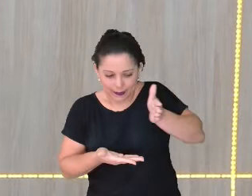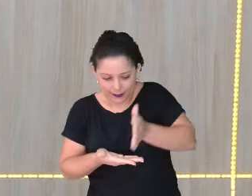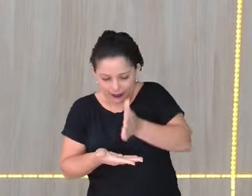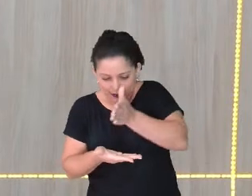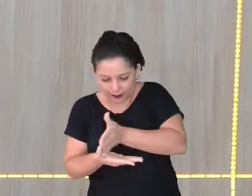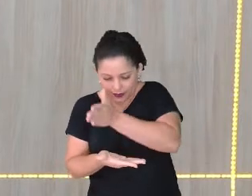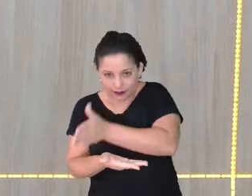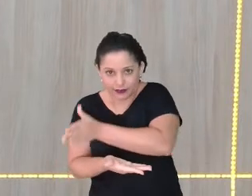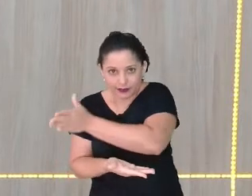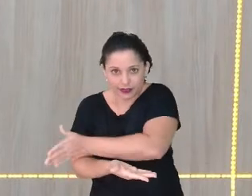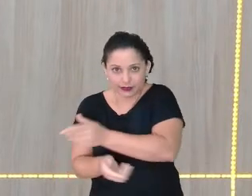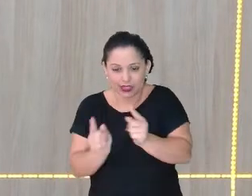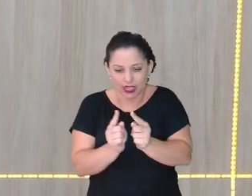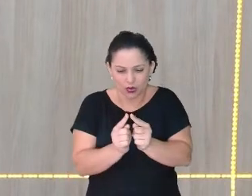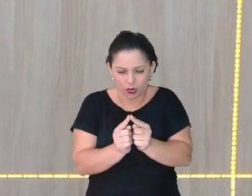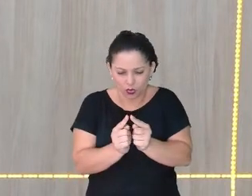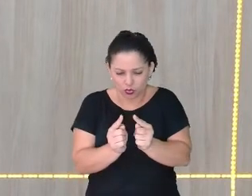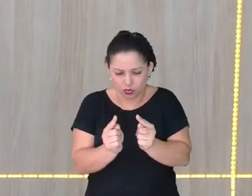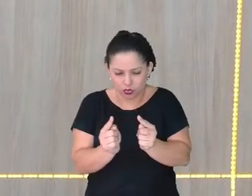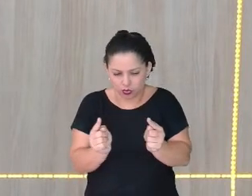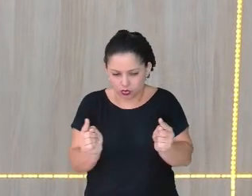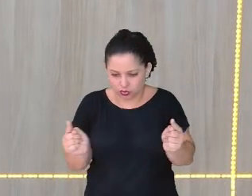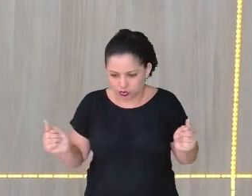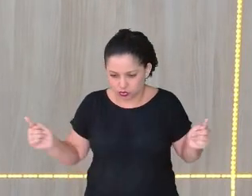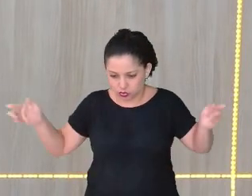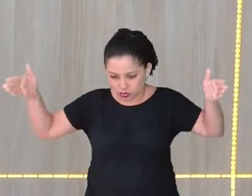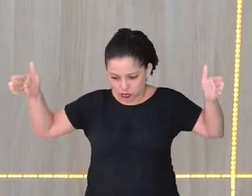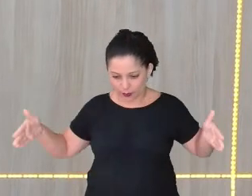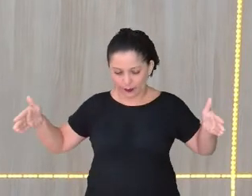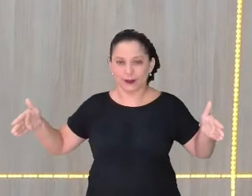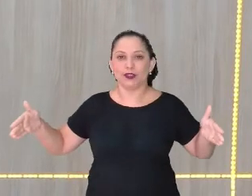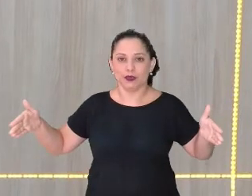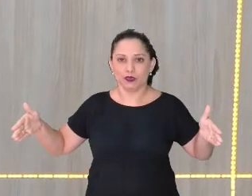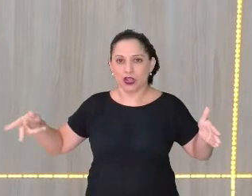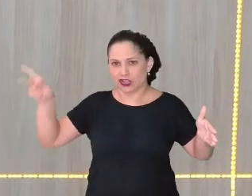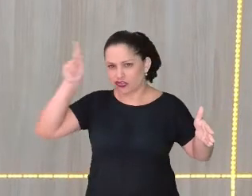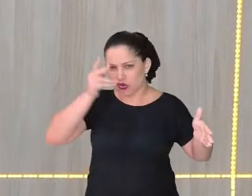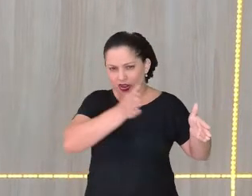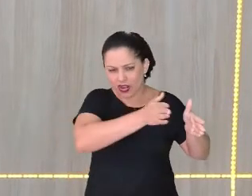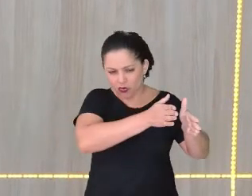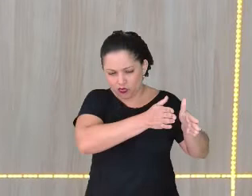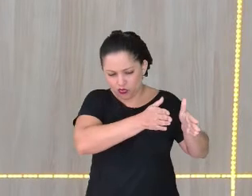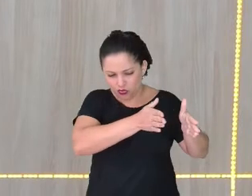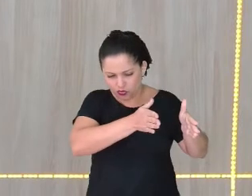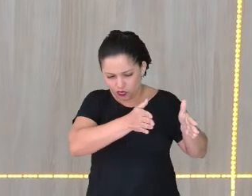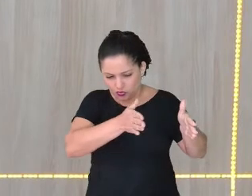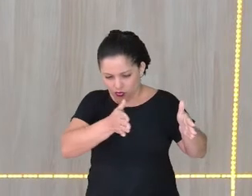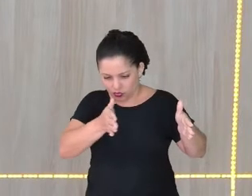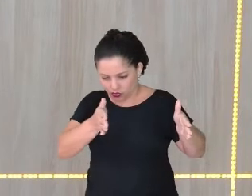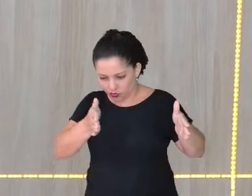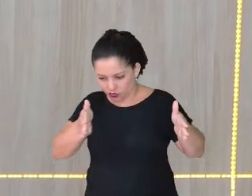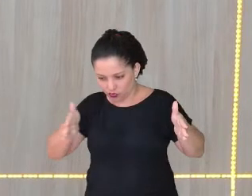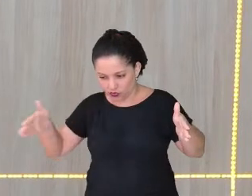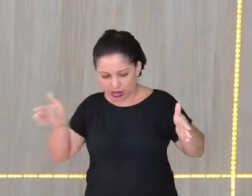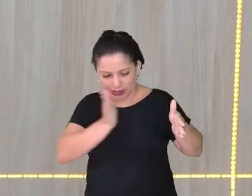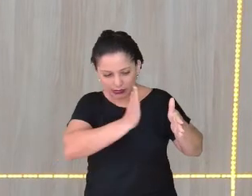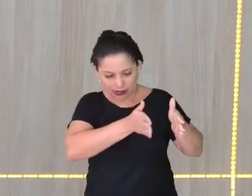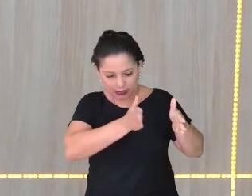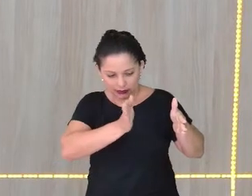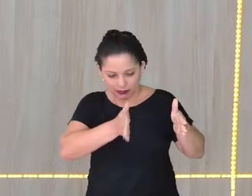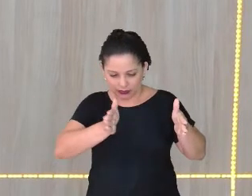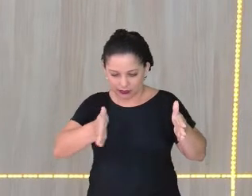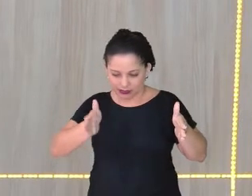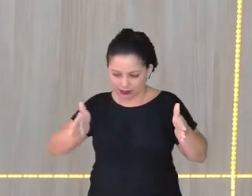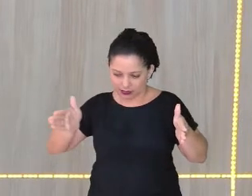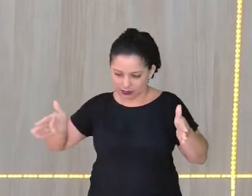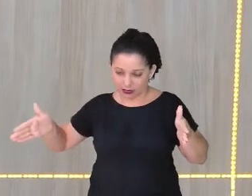que é uma divisão da história, veja, constante, desenvolvida. É como se